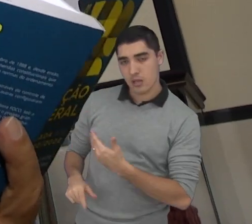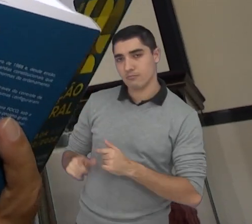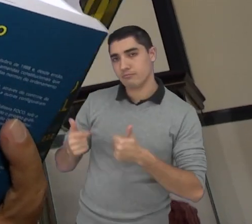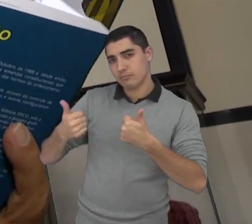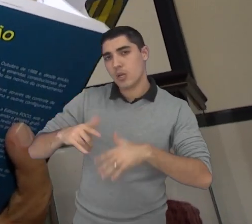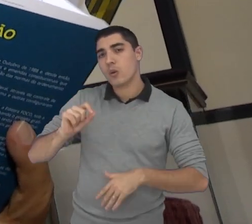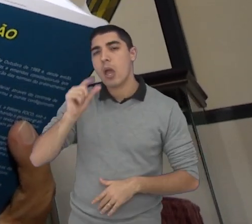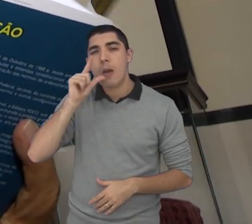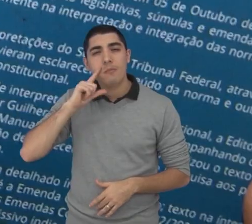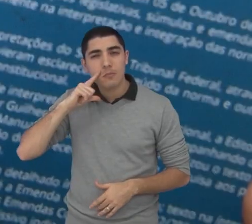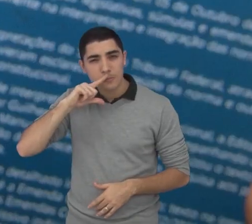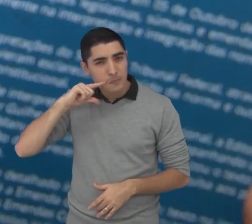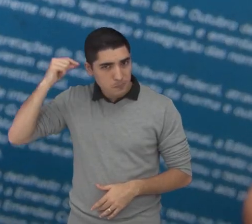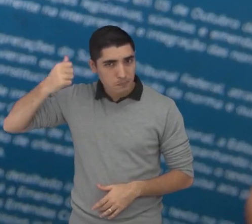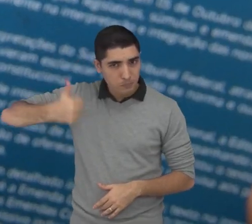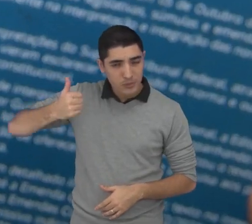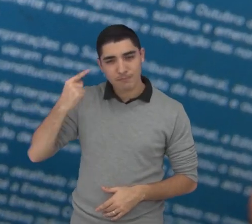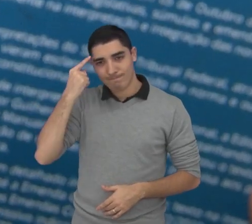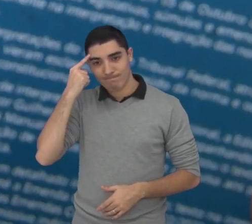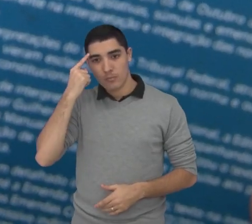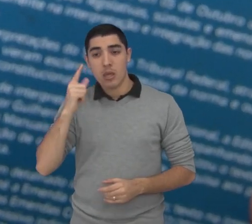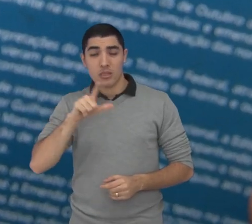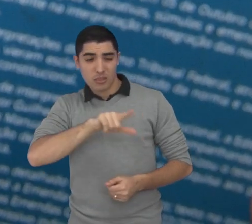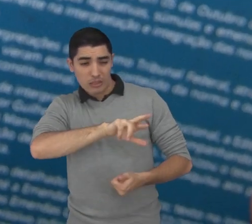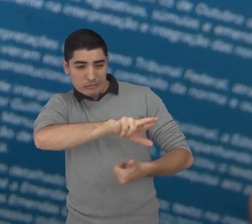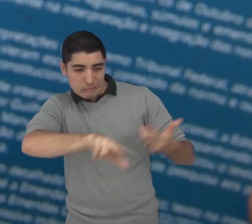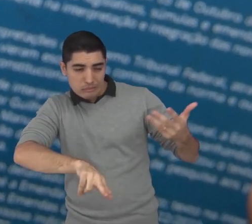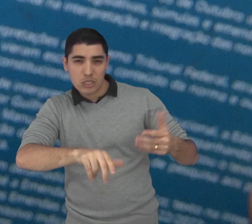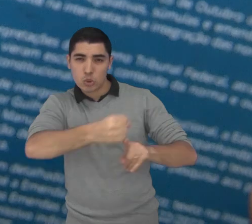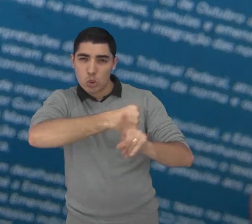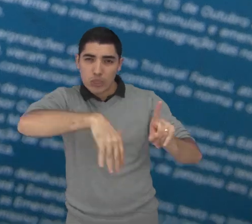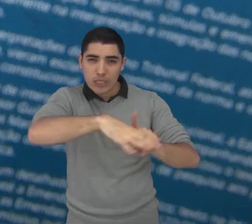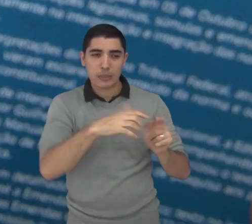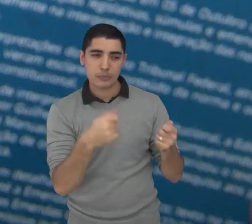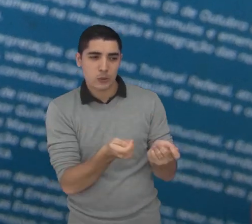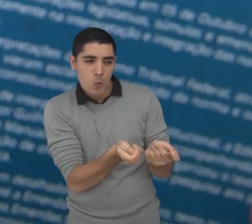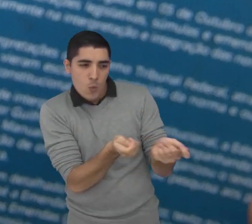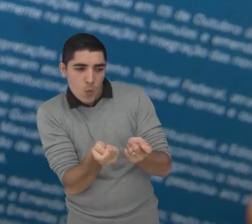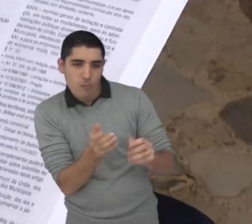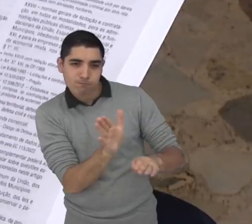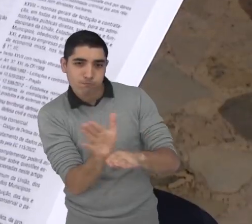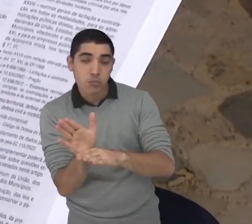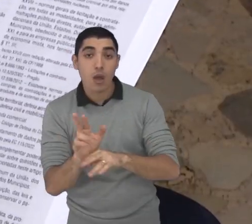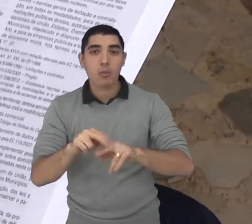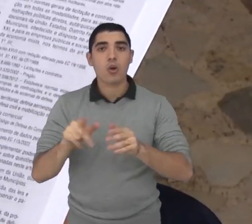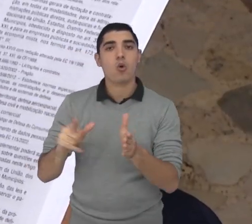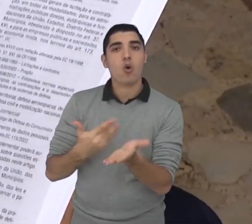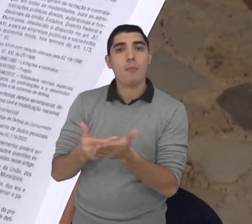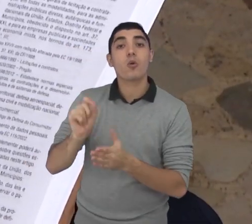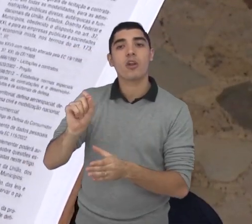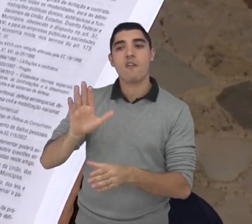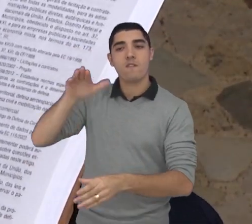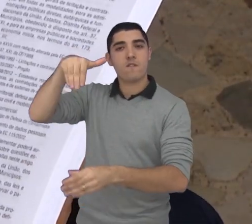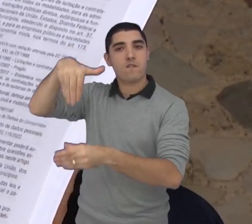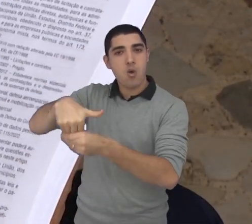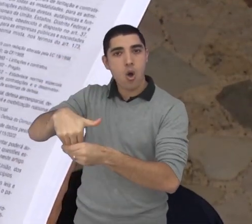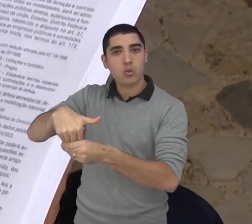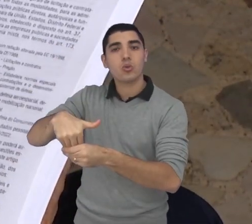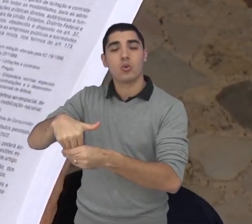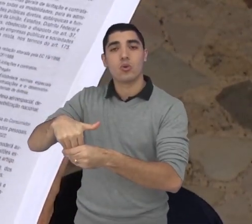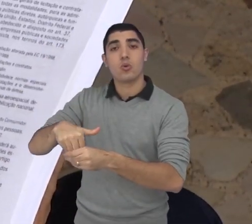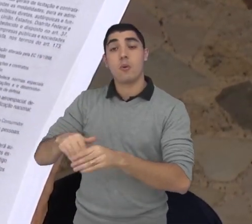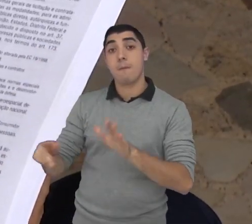que Dom Pedro I precisava atender às demandas de vários setores da sociedade. Por isso foi instituído o